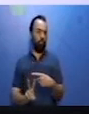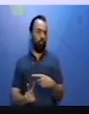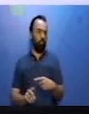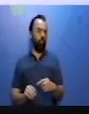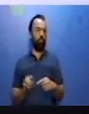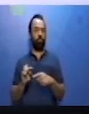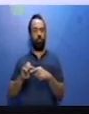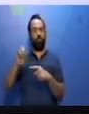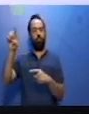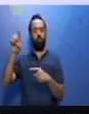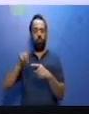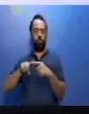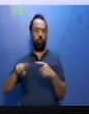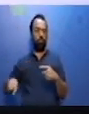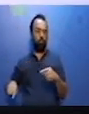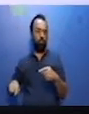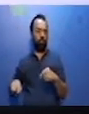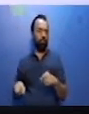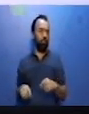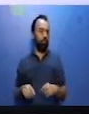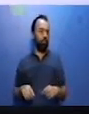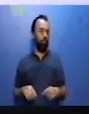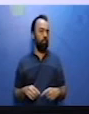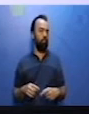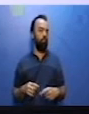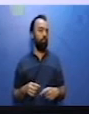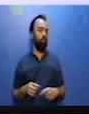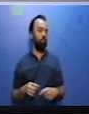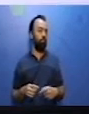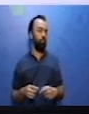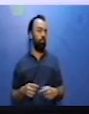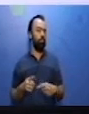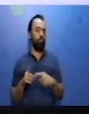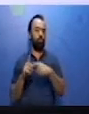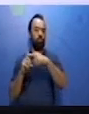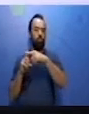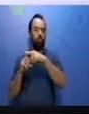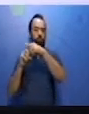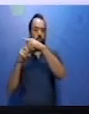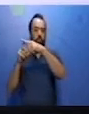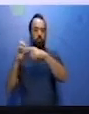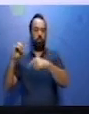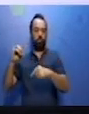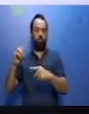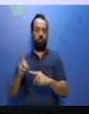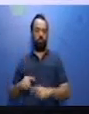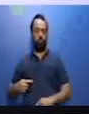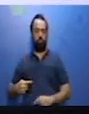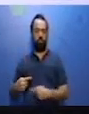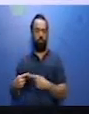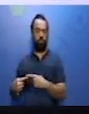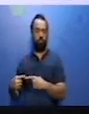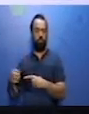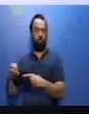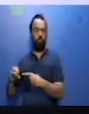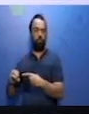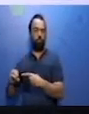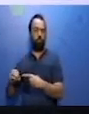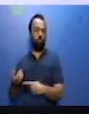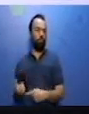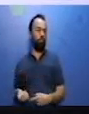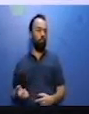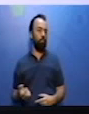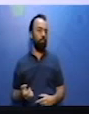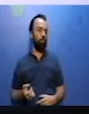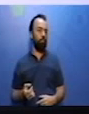nós vamos fazer uns linha com mais 0 x duas linhas com - 0 oi ó fez mais